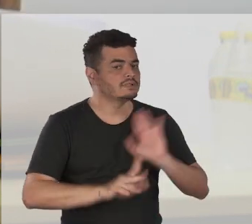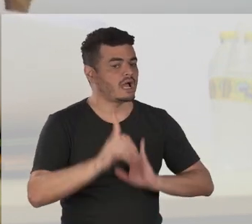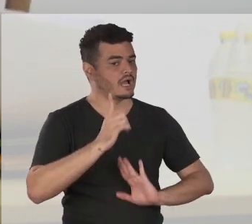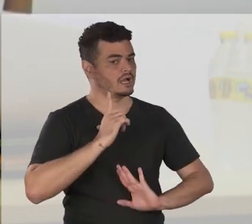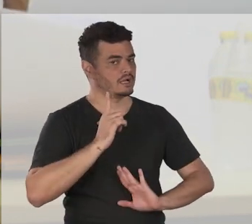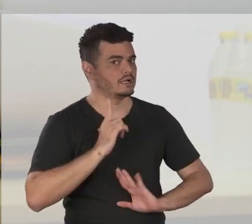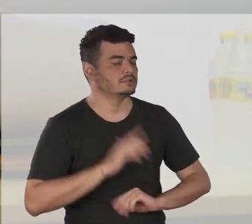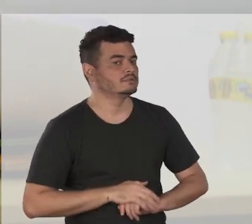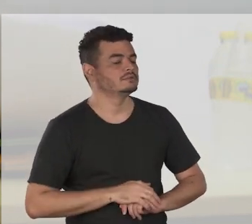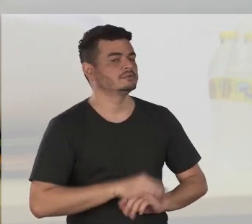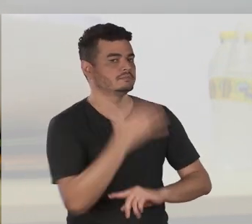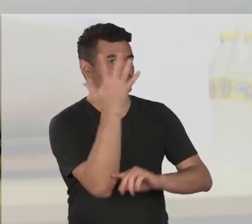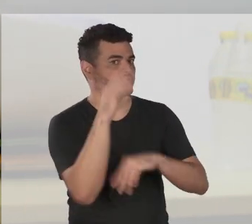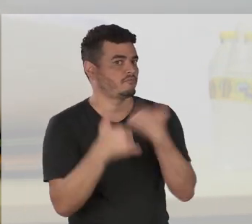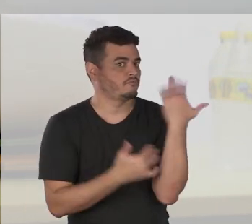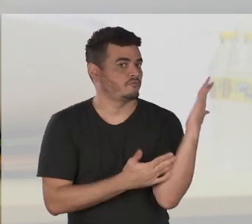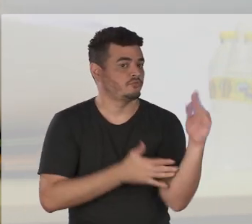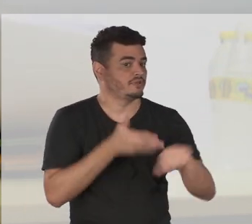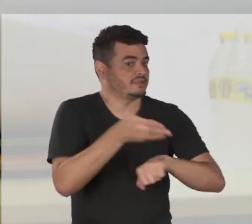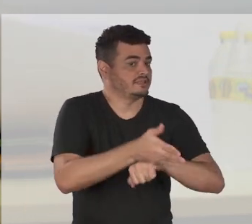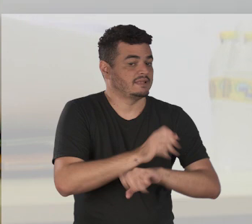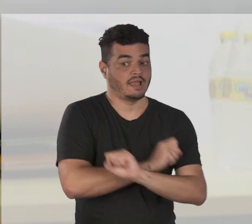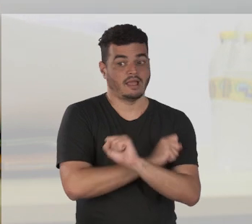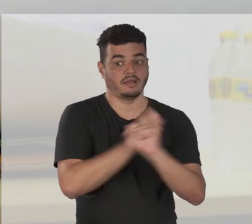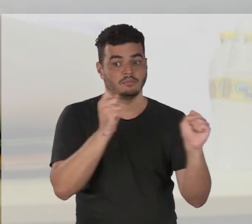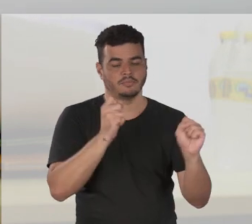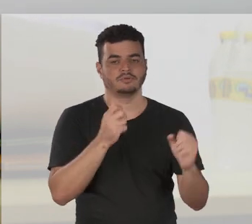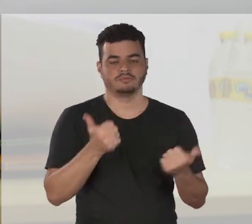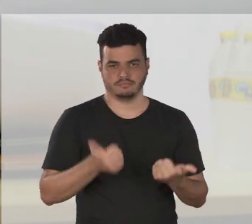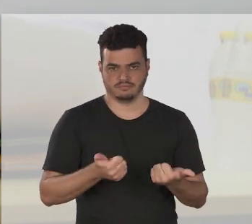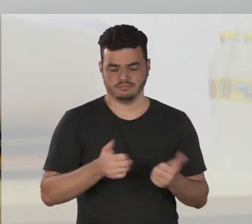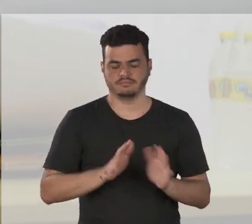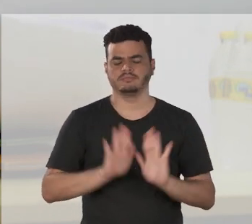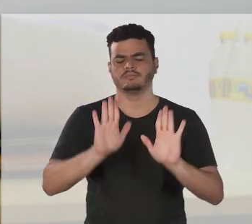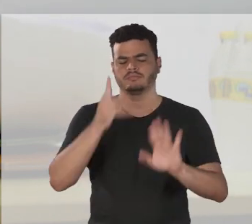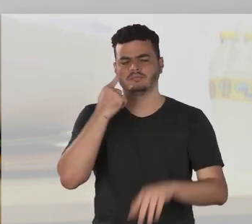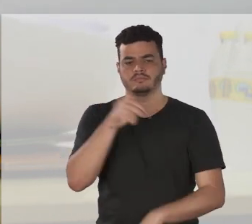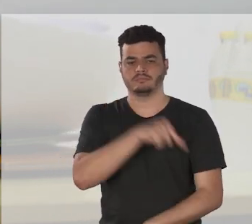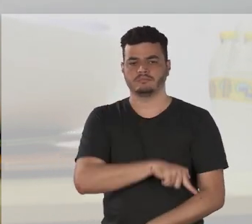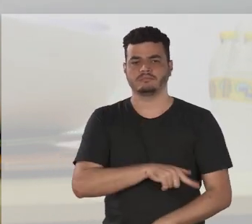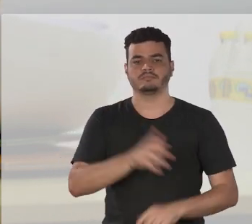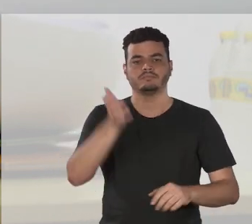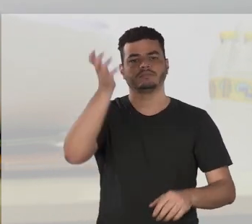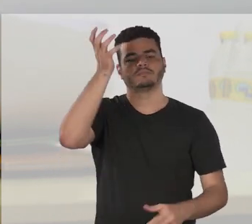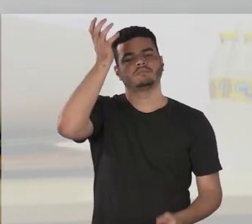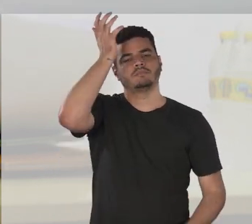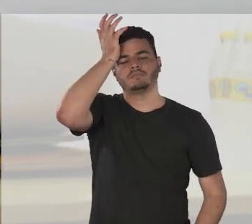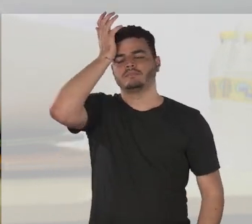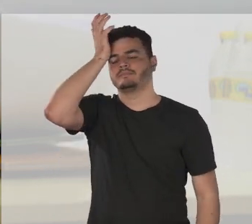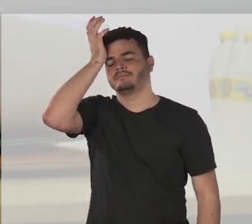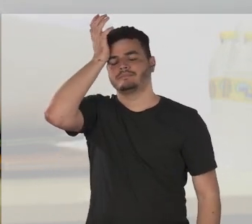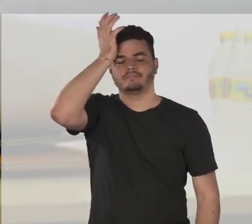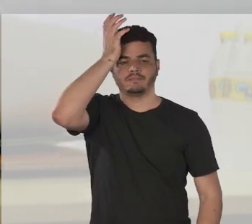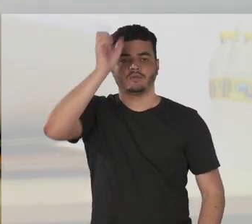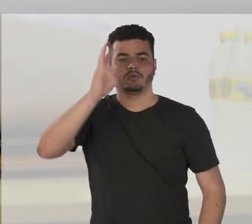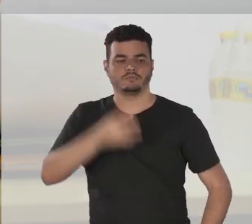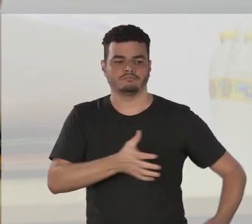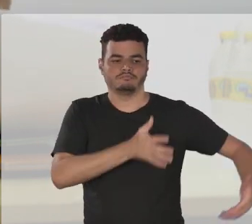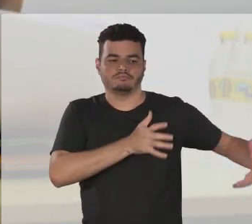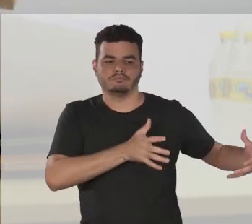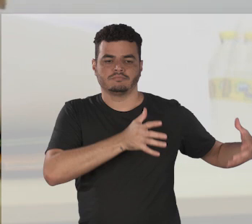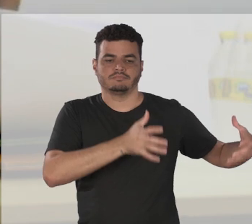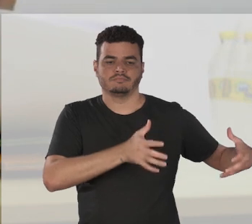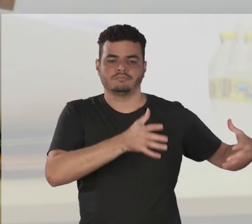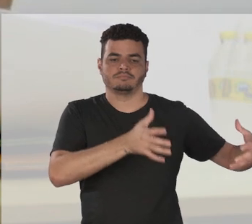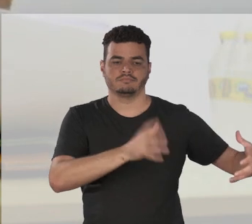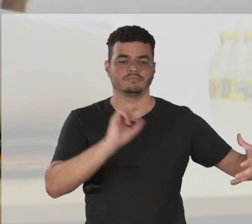que evoca aqui um laço de intertextualidade com a história de Chapeuzinho Vermelho. Mas aqui é uma garota que salva